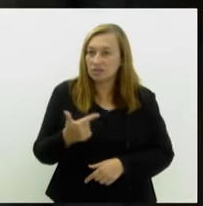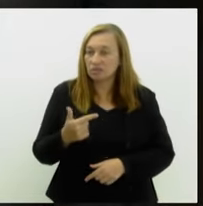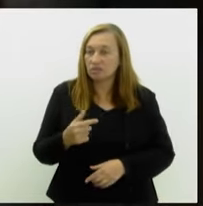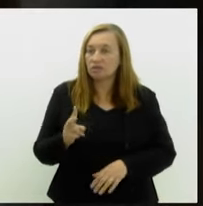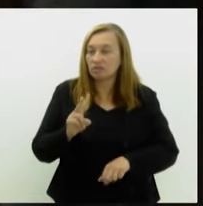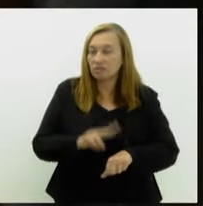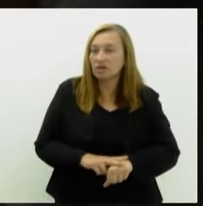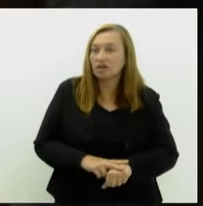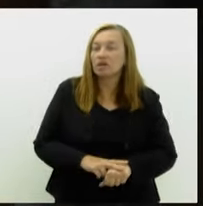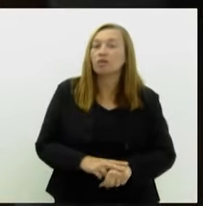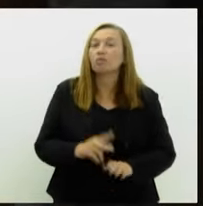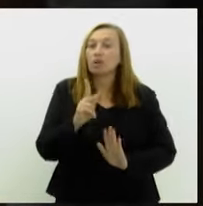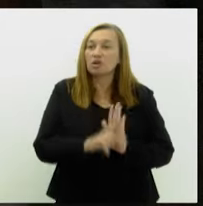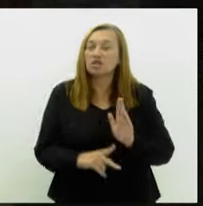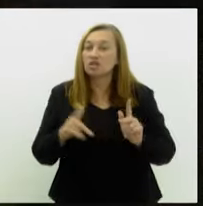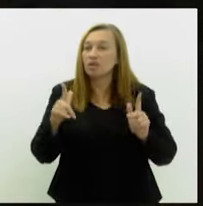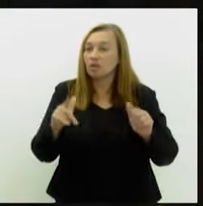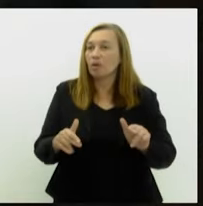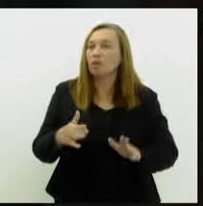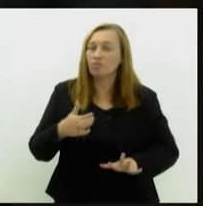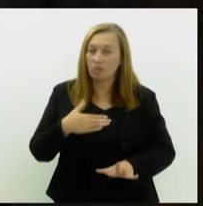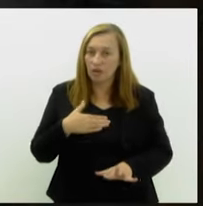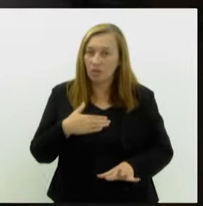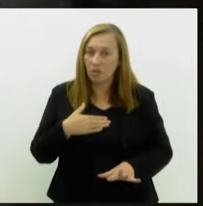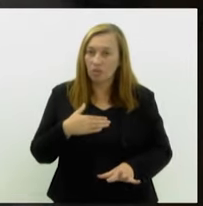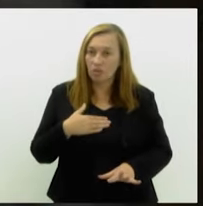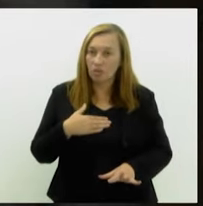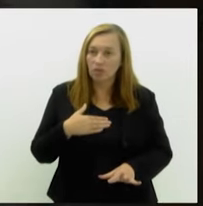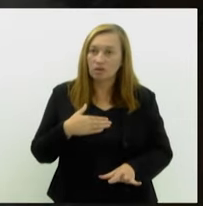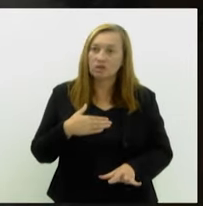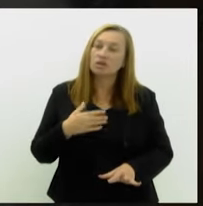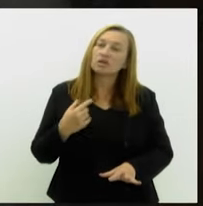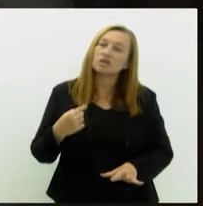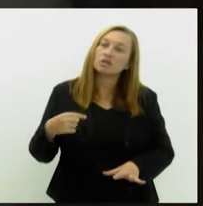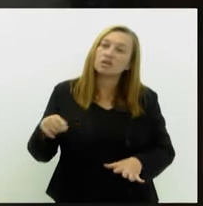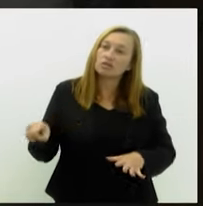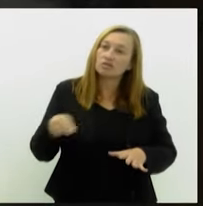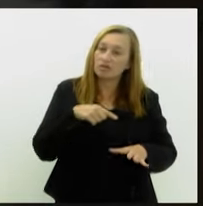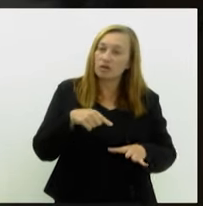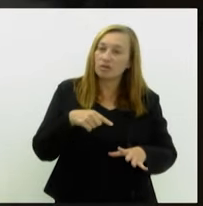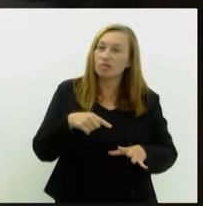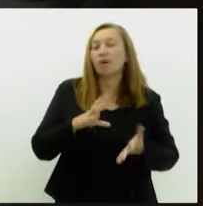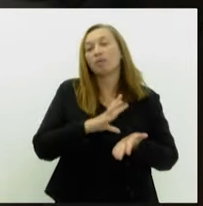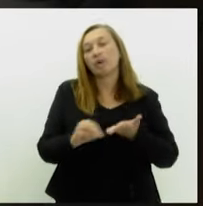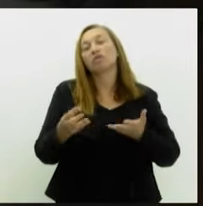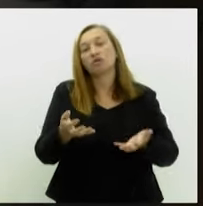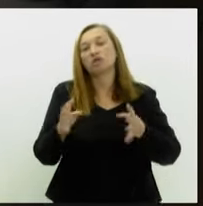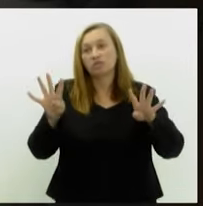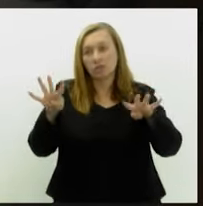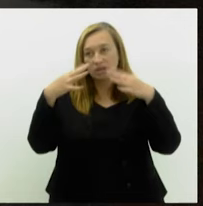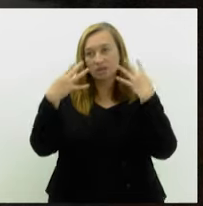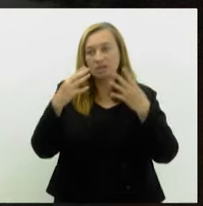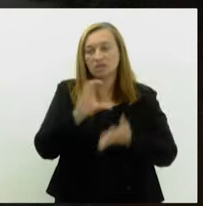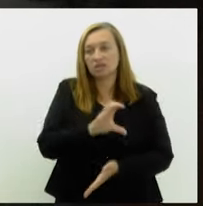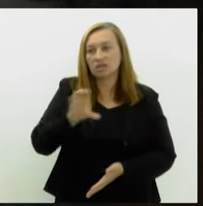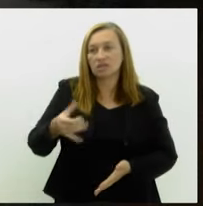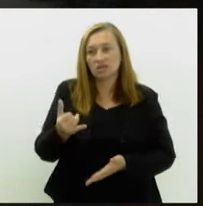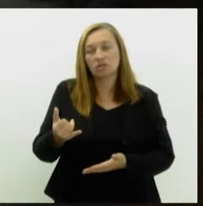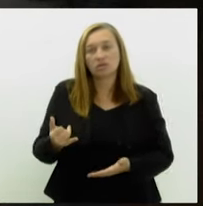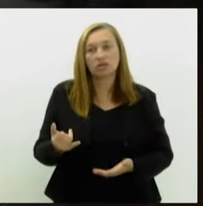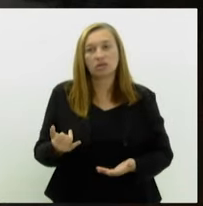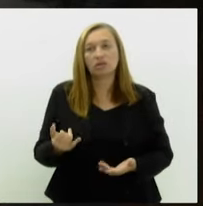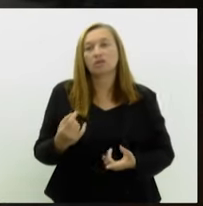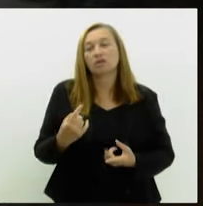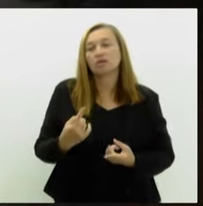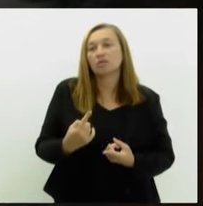projeto semelhante de minha autoria vai para casa. Então, eu quero chamar a atenção da CCJ para isso.